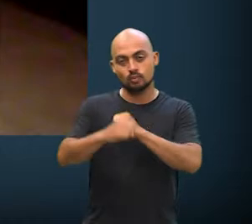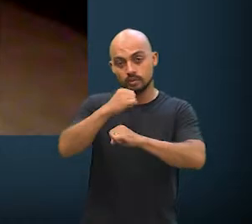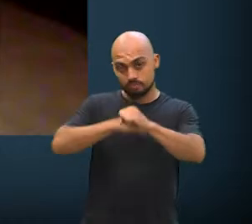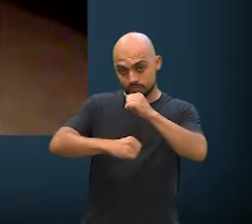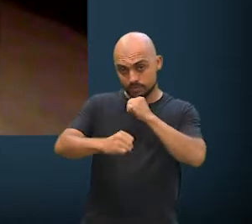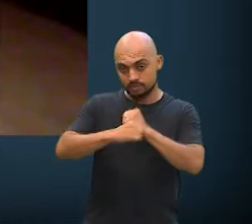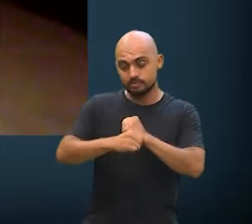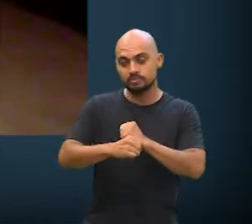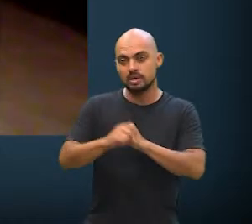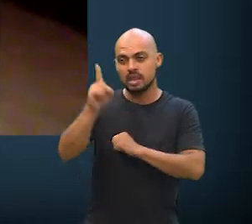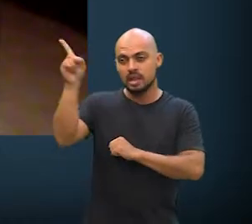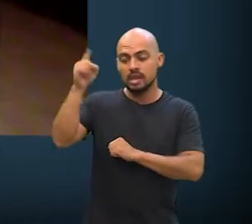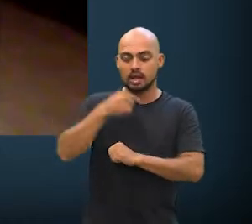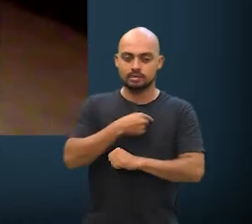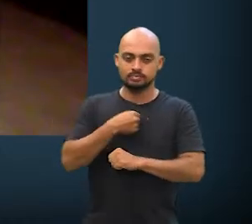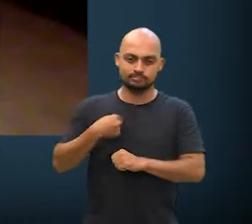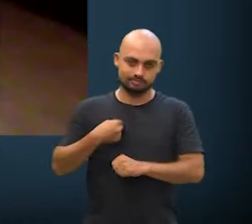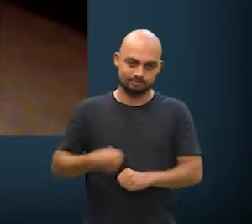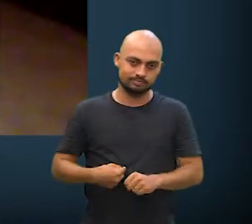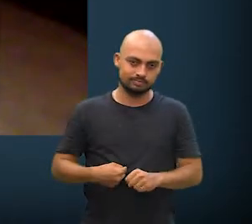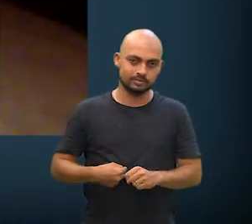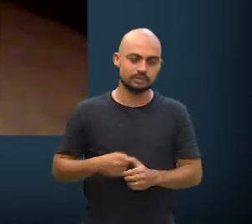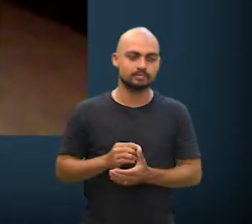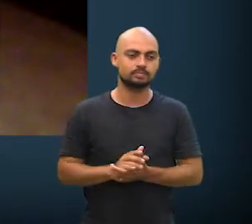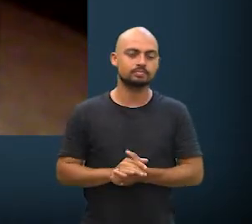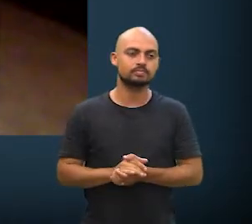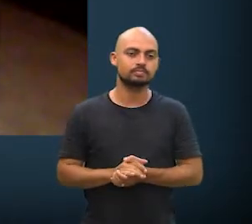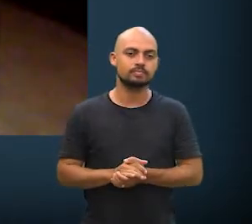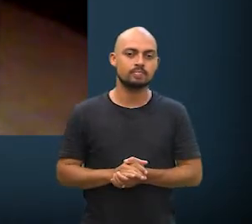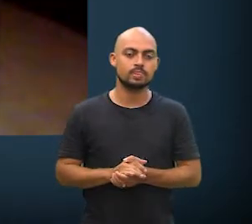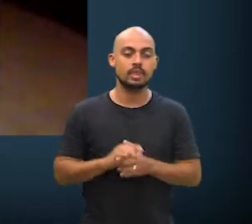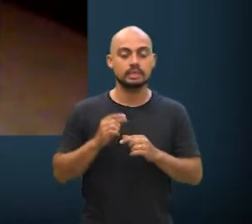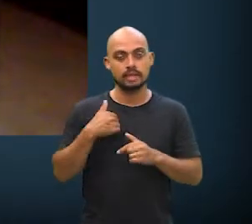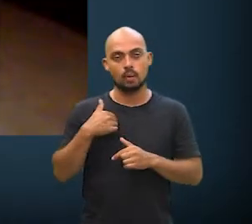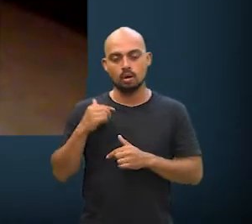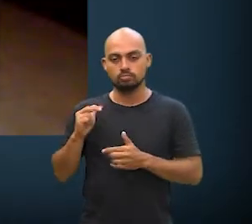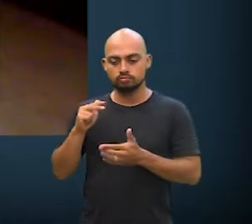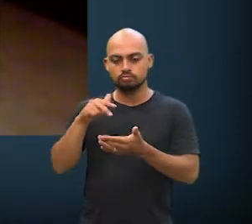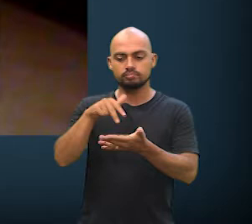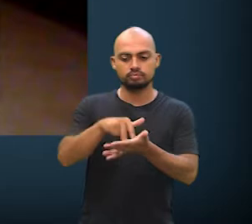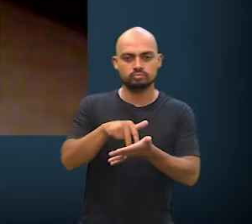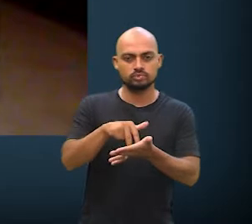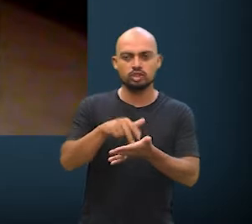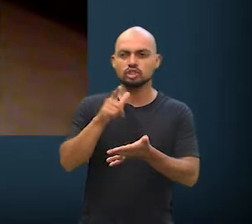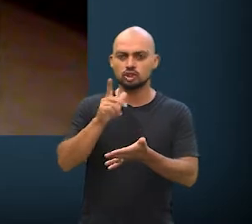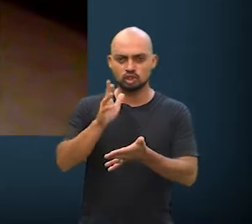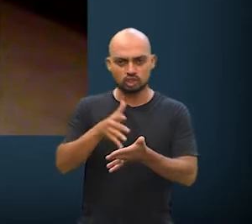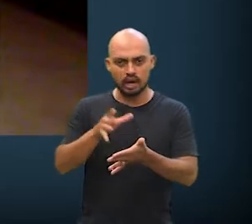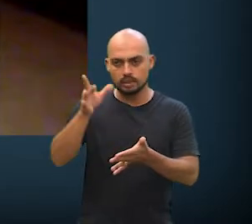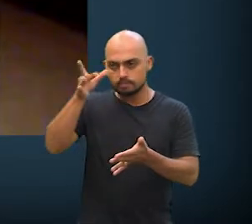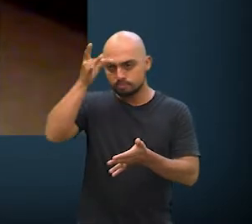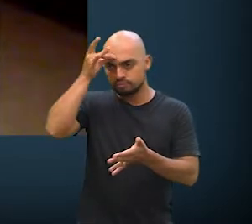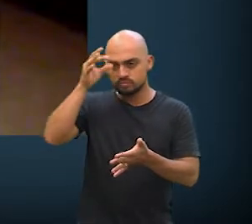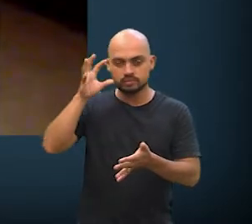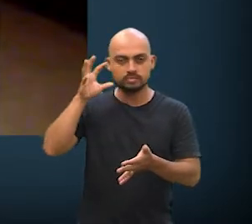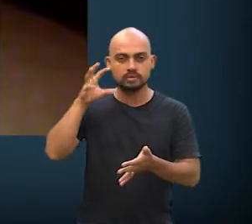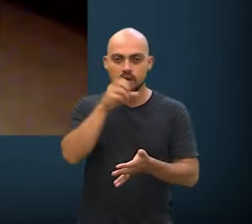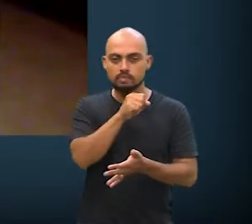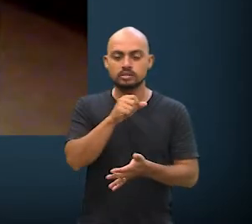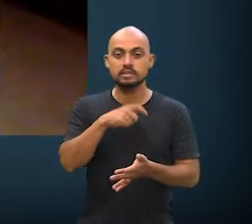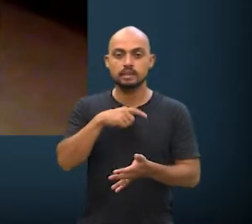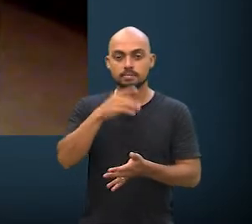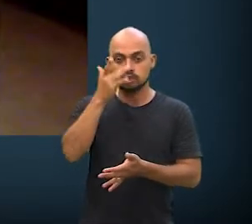né? Vindo para cá, como intermediadora, como expertise, poxa, a gente tem praticamente